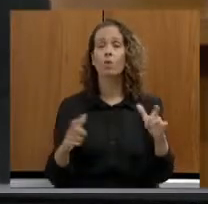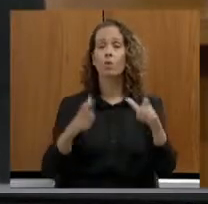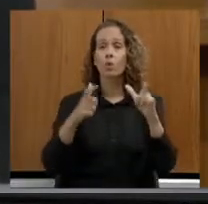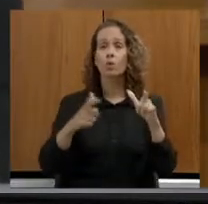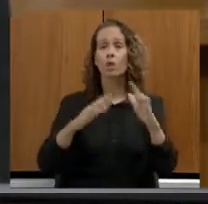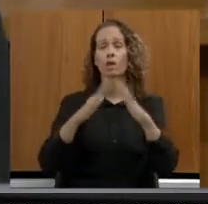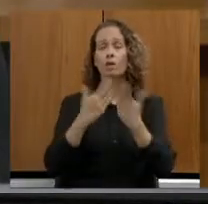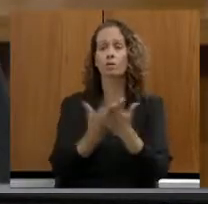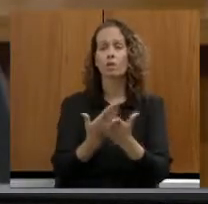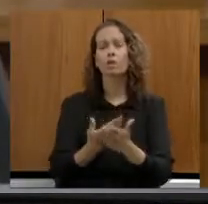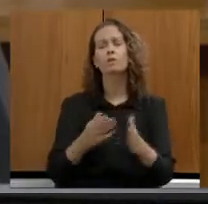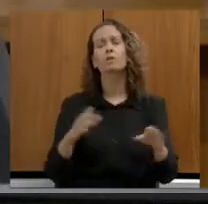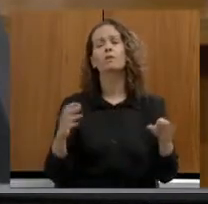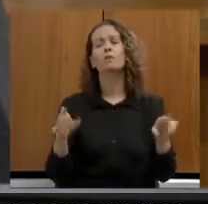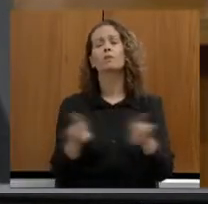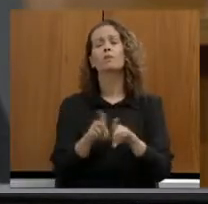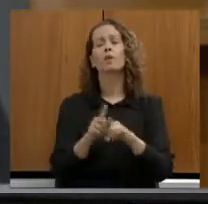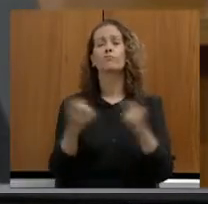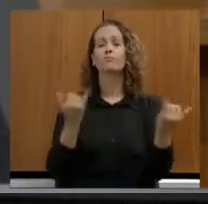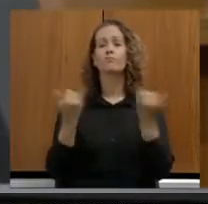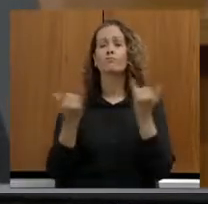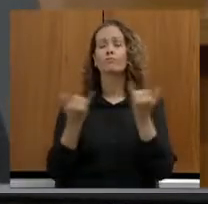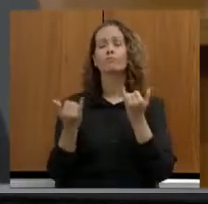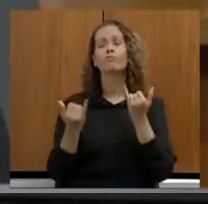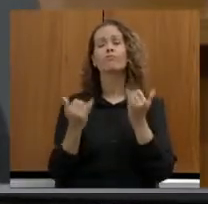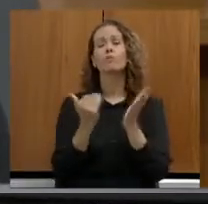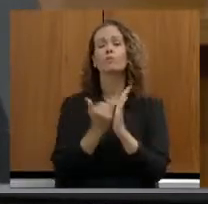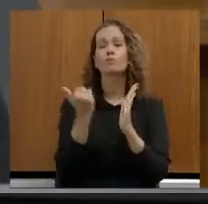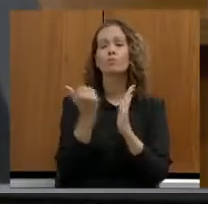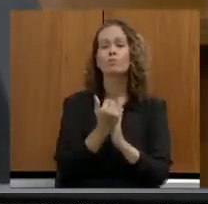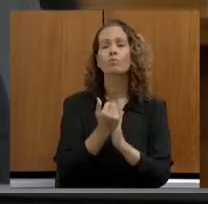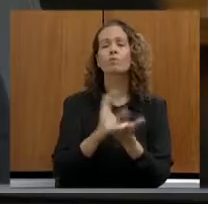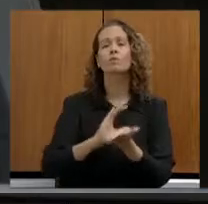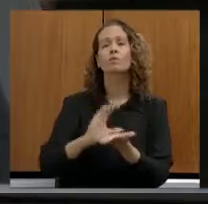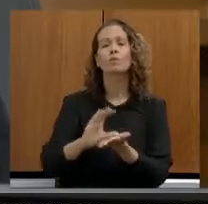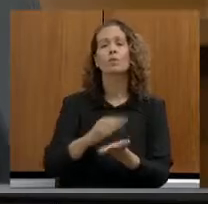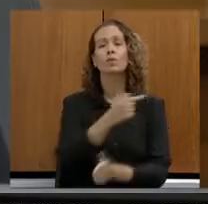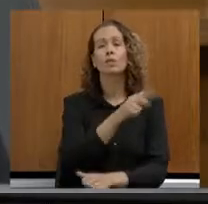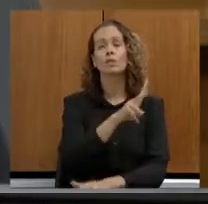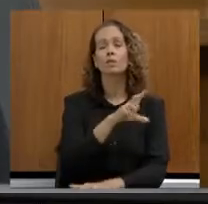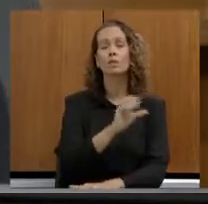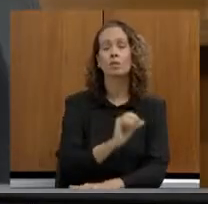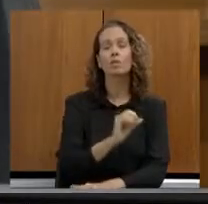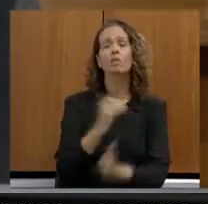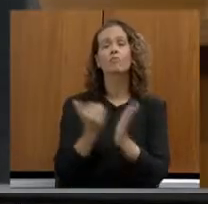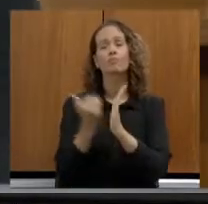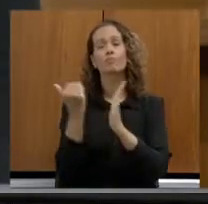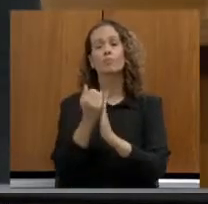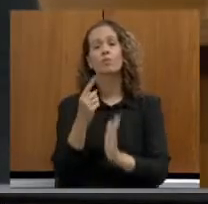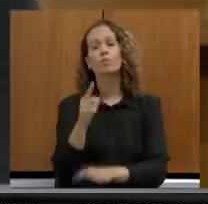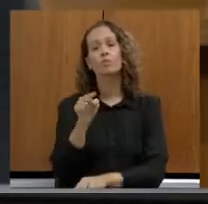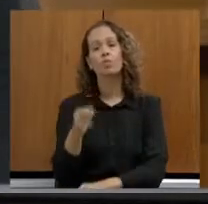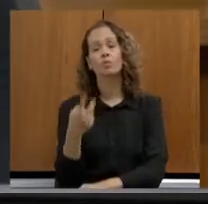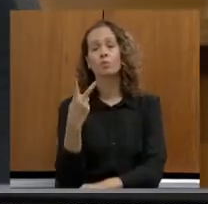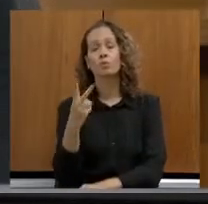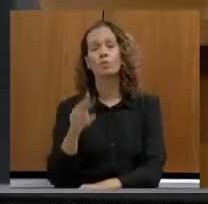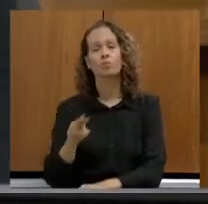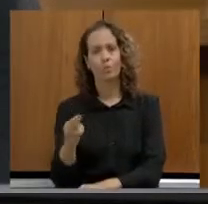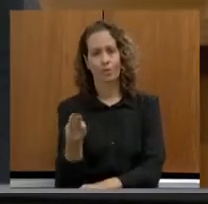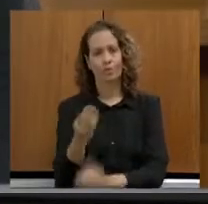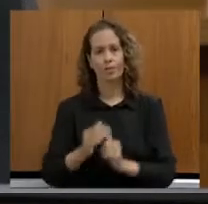em primeira mão essa informação da expansão também do investimento de 750.000 para um ponto dois milhões